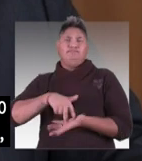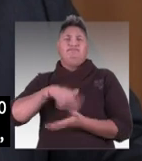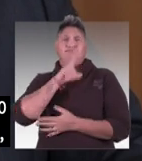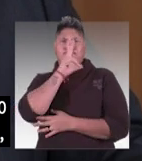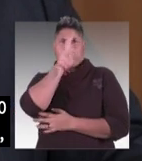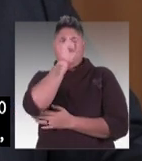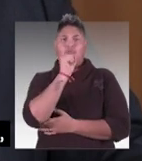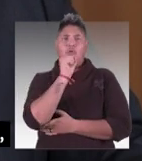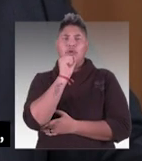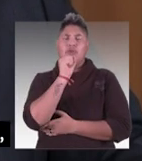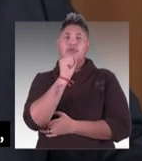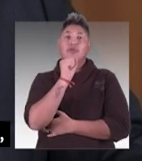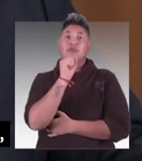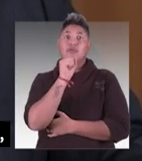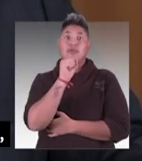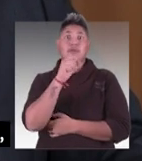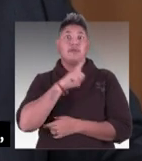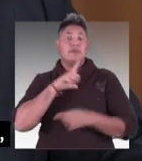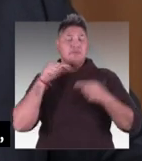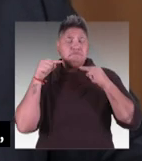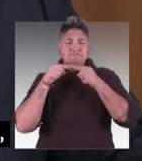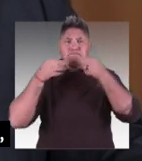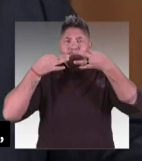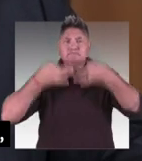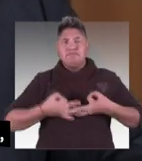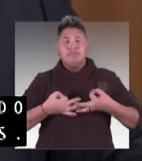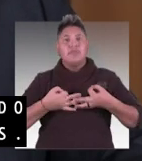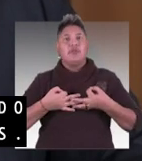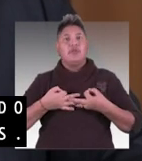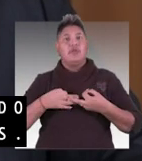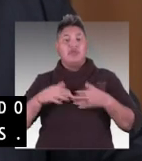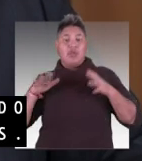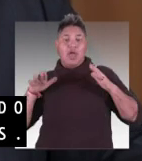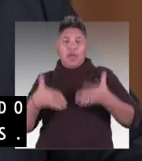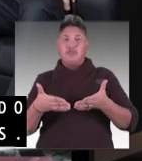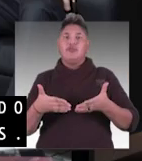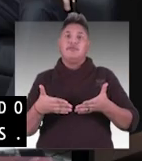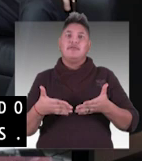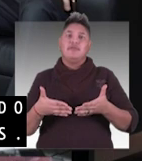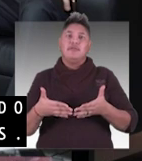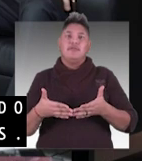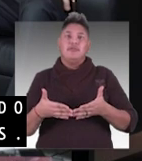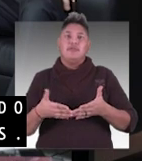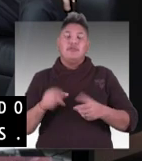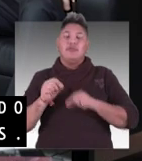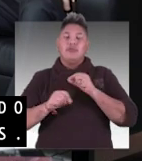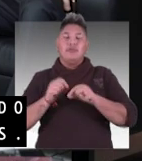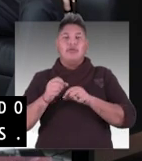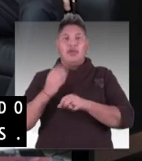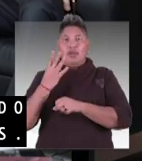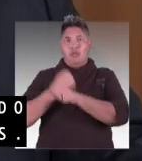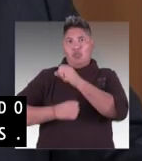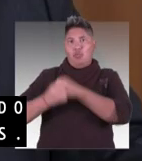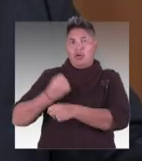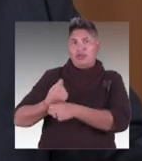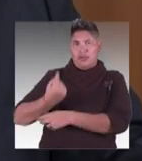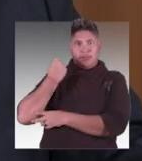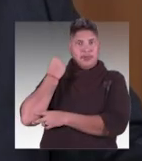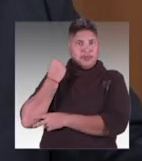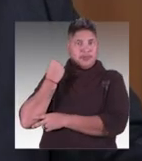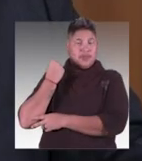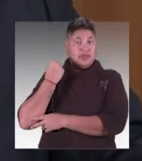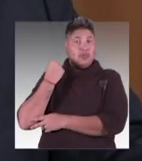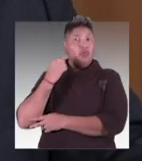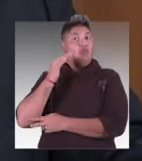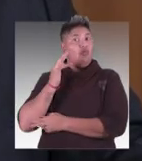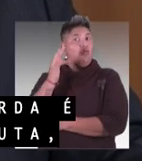forte, muito mais coesa, muito mais ativa do que há 4 anos.